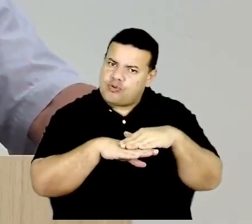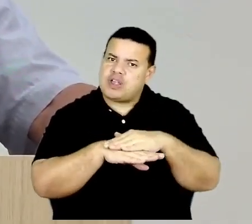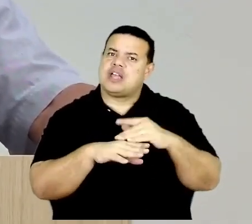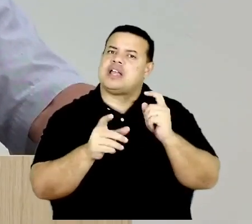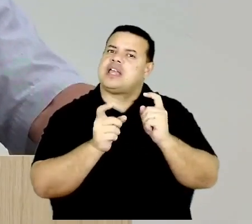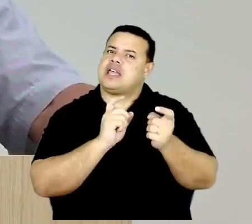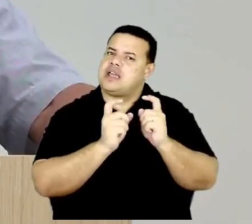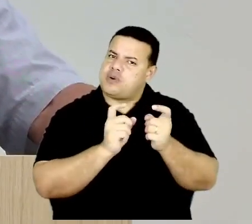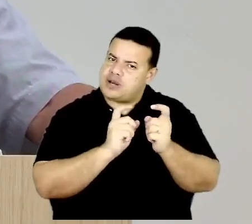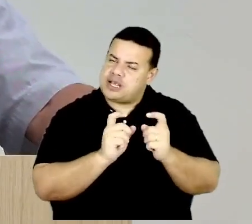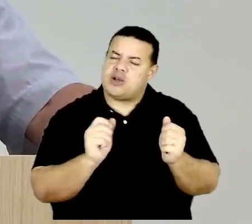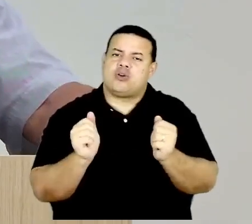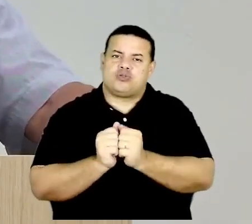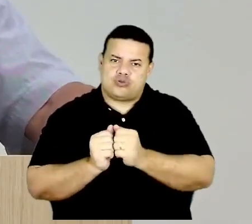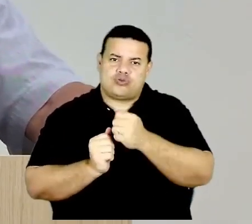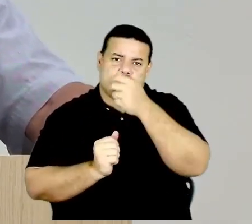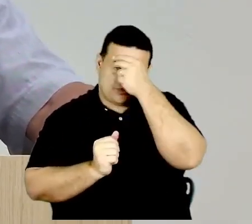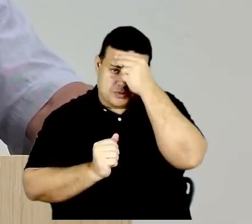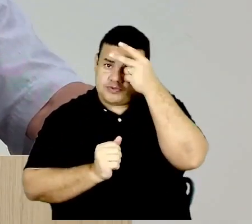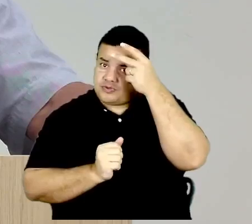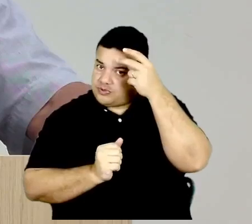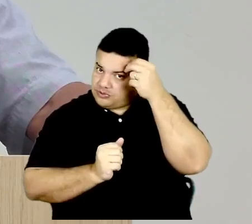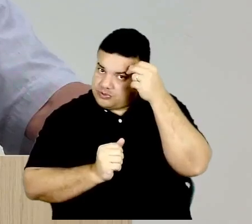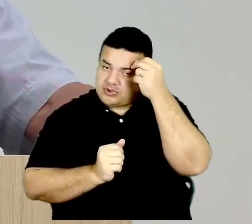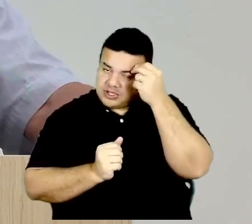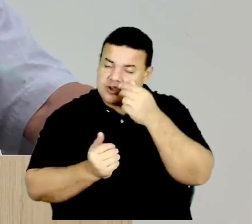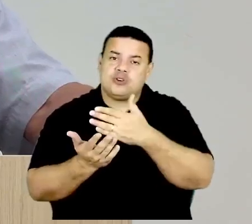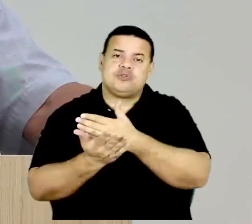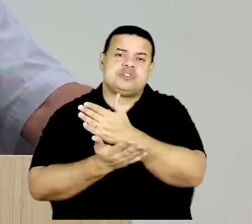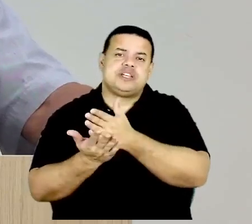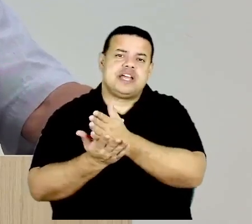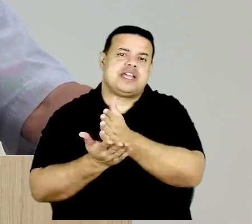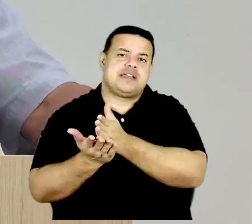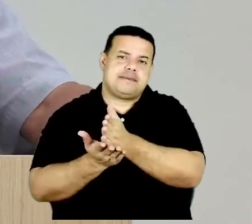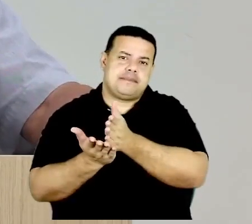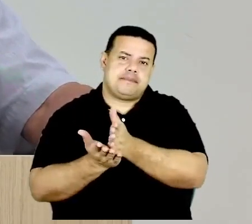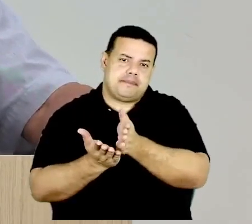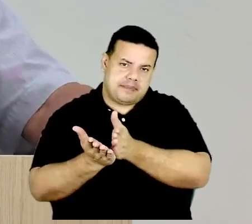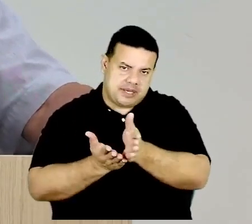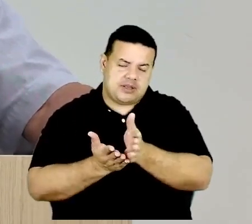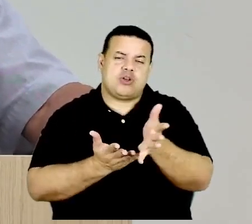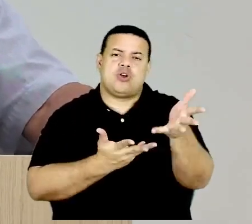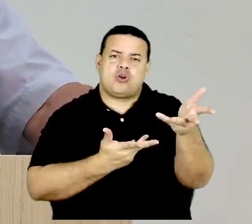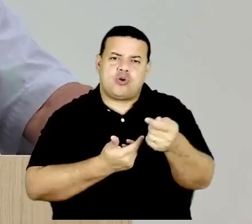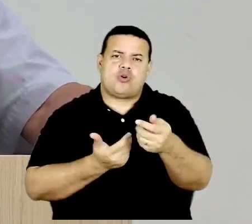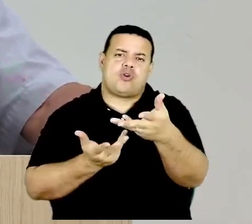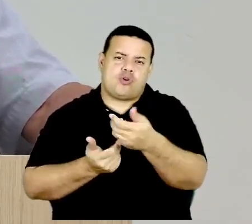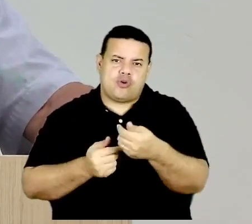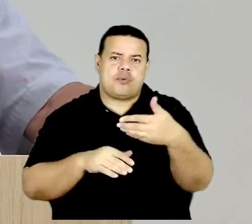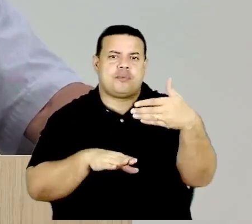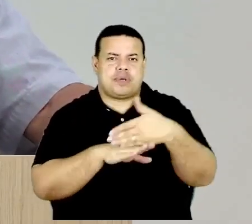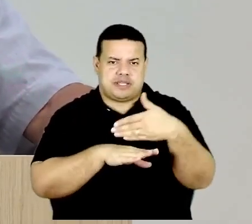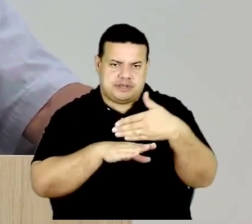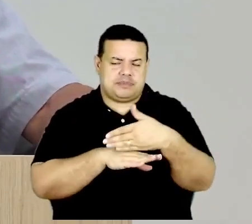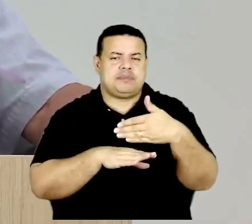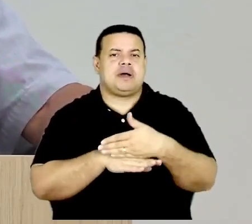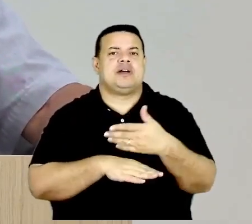Executivo Municipal, ou segmentos das sociedades, que foram convidados e que compareceram, eles